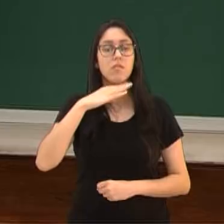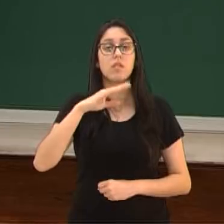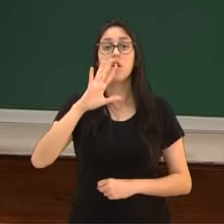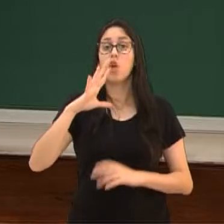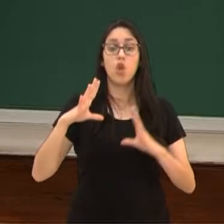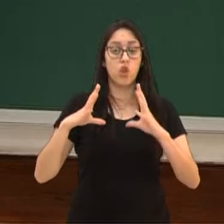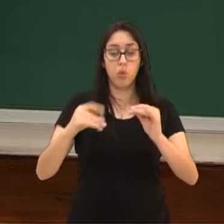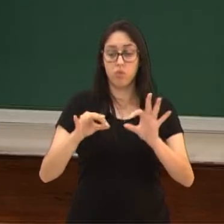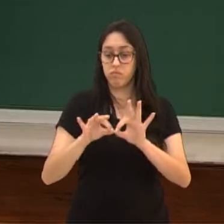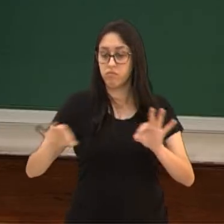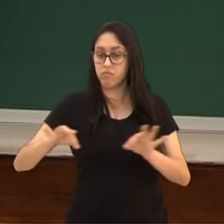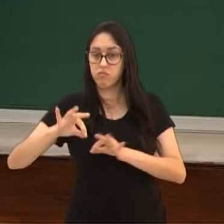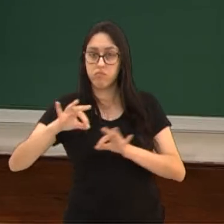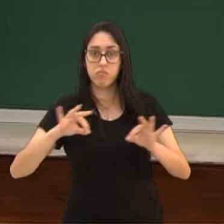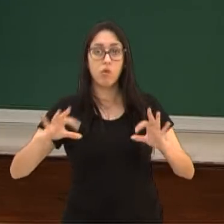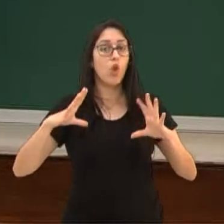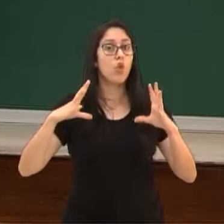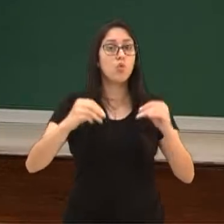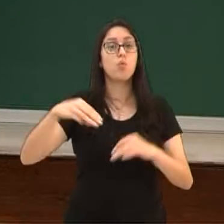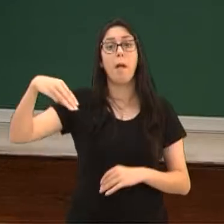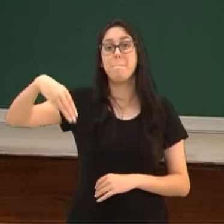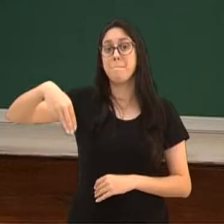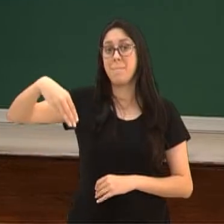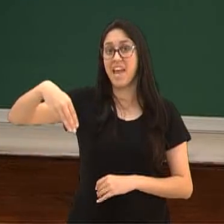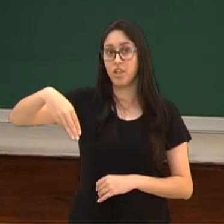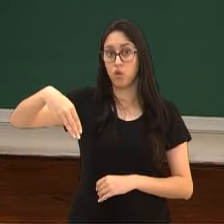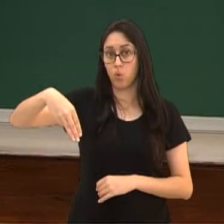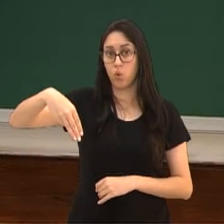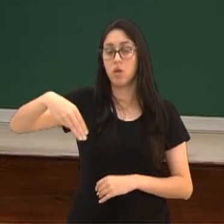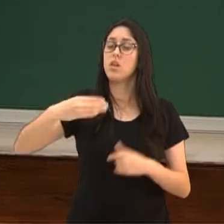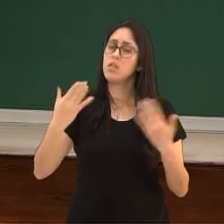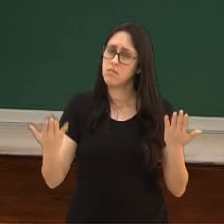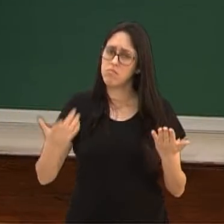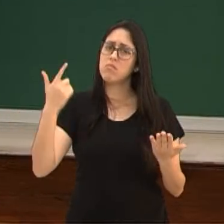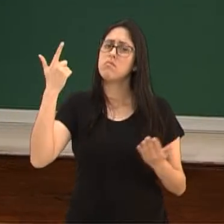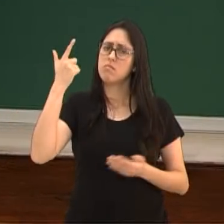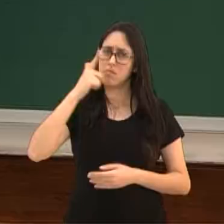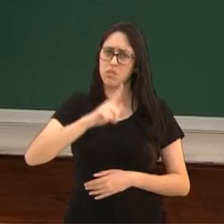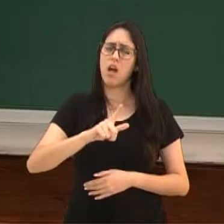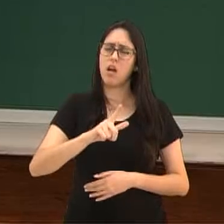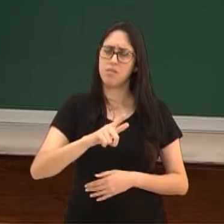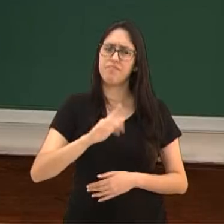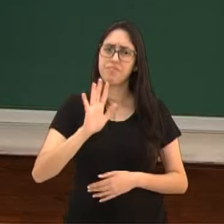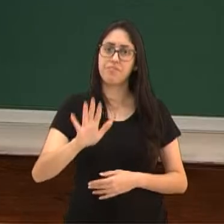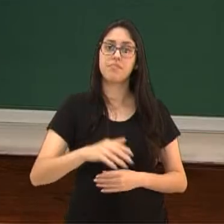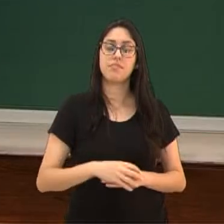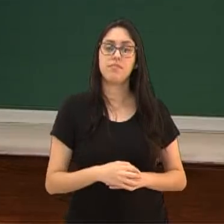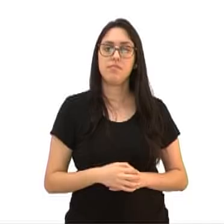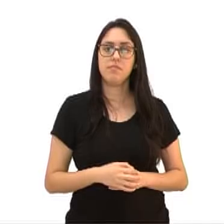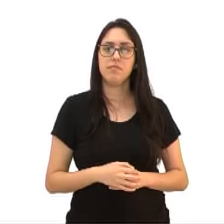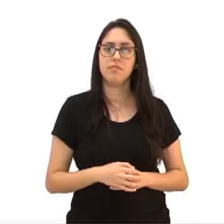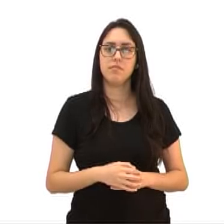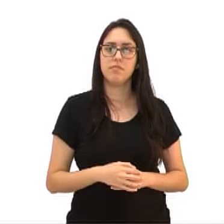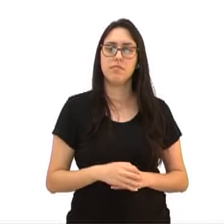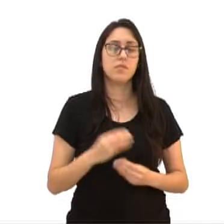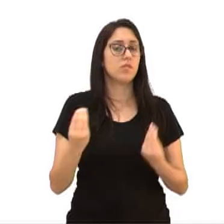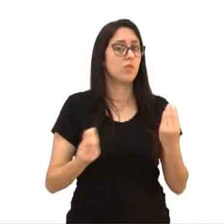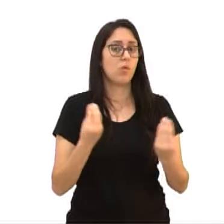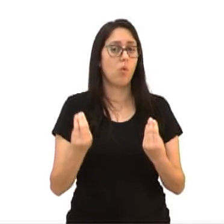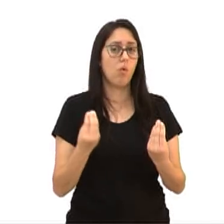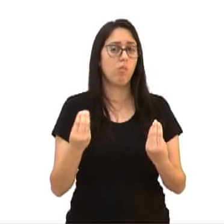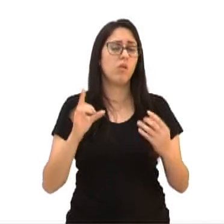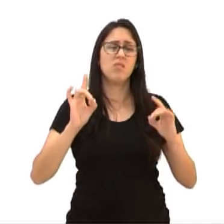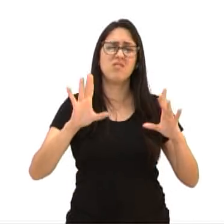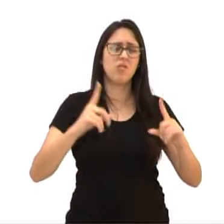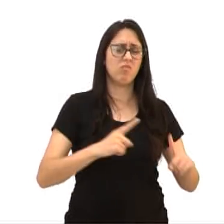metros. Então, está tudo na mesma unidade. Então, podemos efetuar a conta, ok? Então, vamos lá. O volume basta